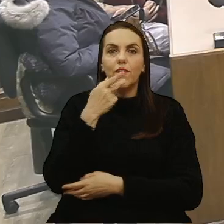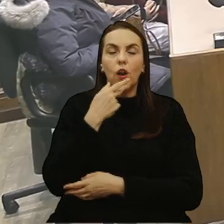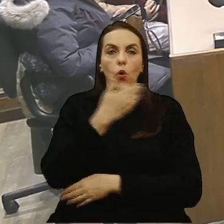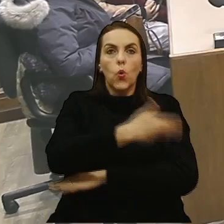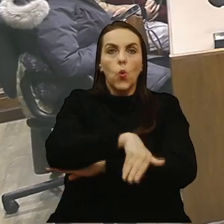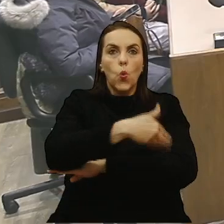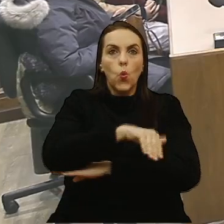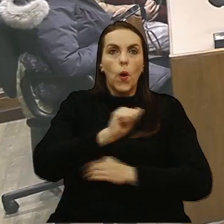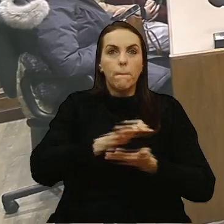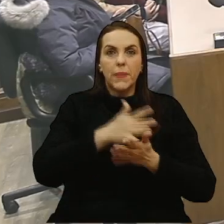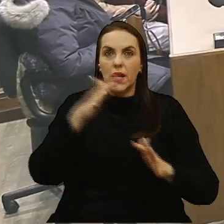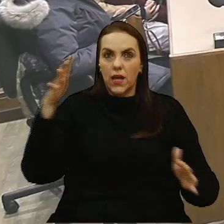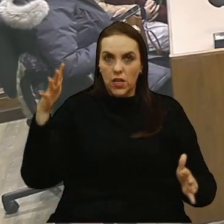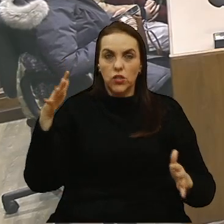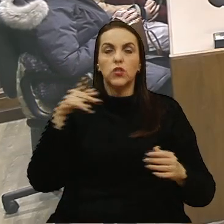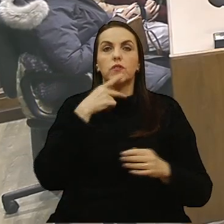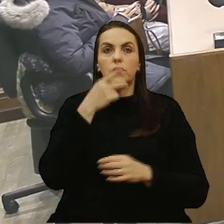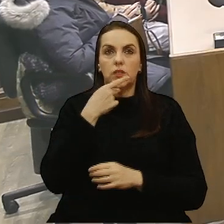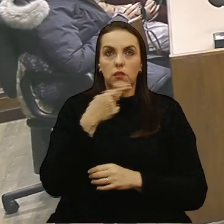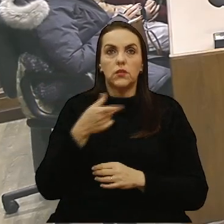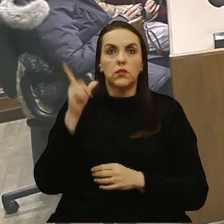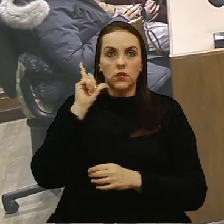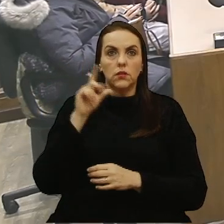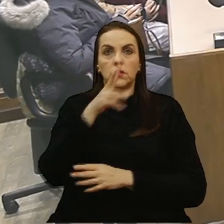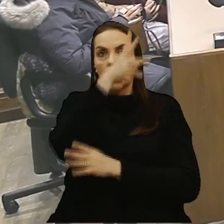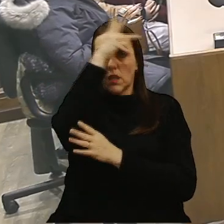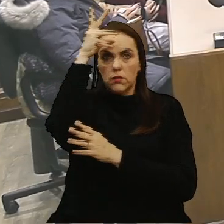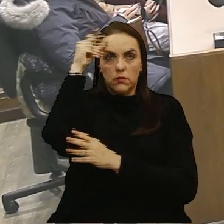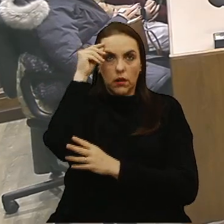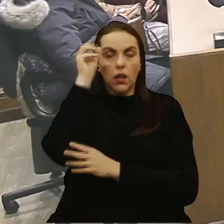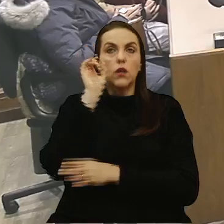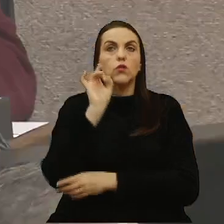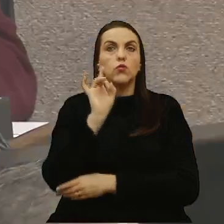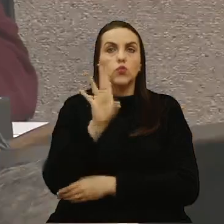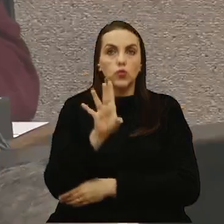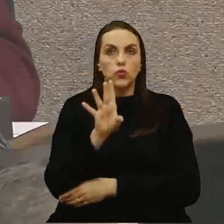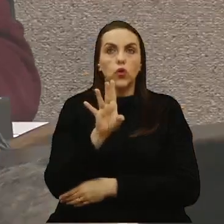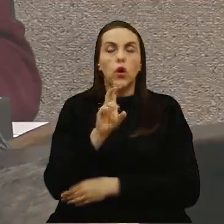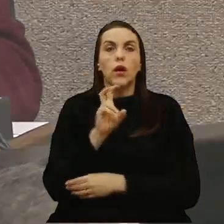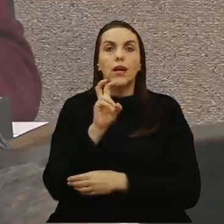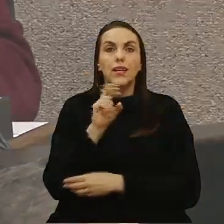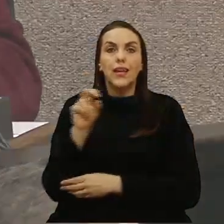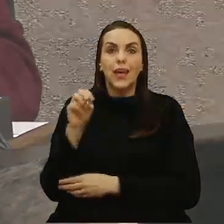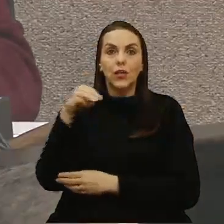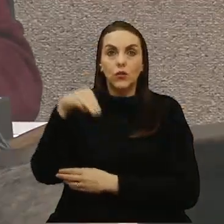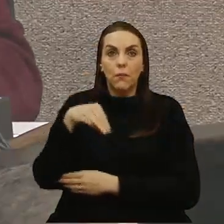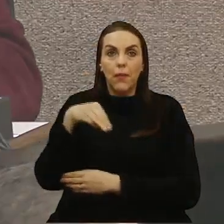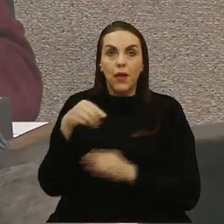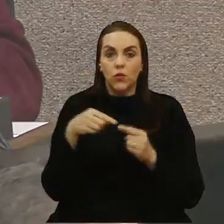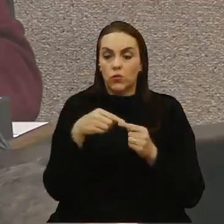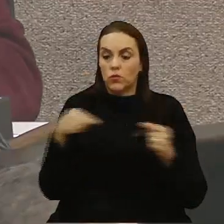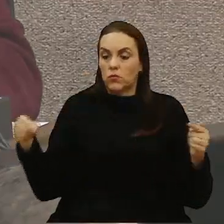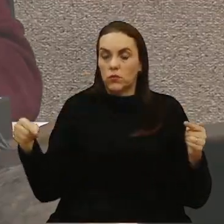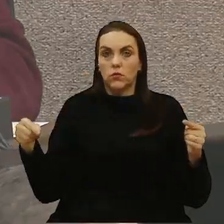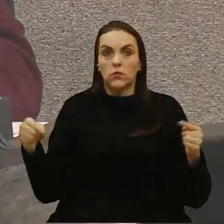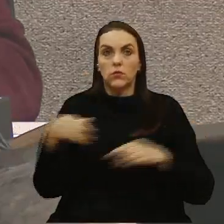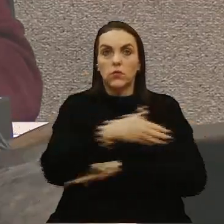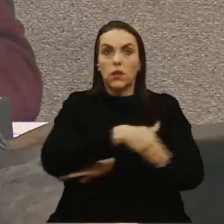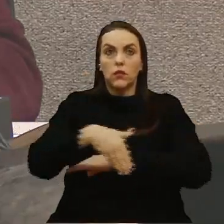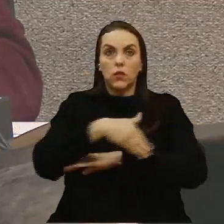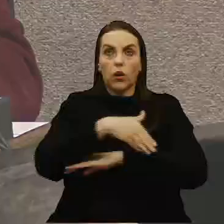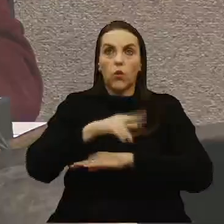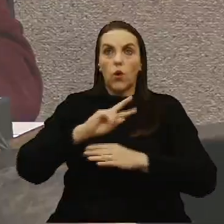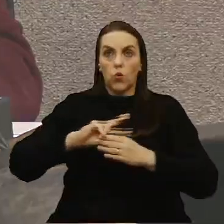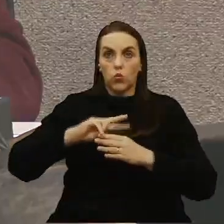Brilhantes, que foi licitado pela prefeitura apenas 500 metros, né, de uma rua que ela é praticamente o